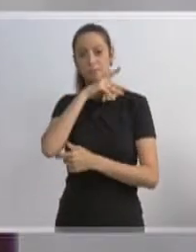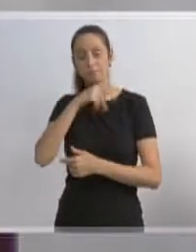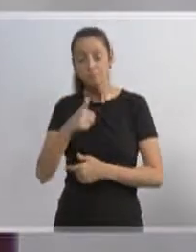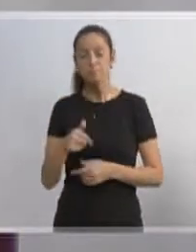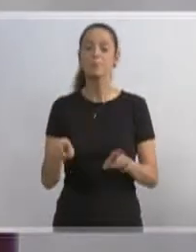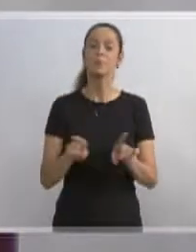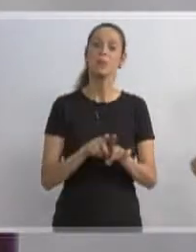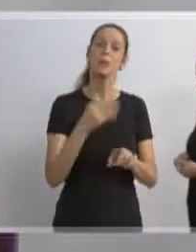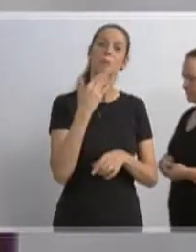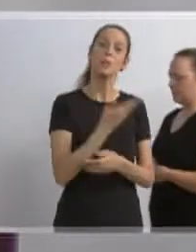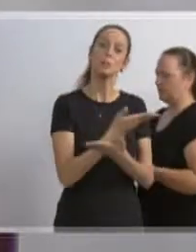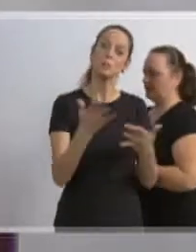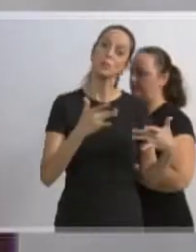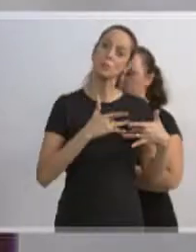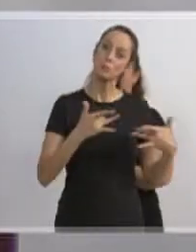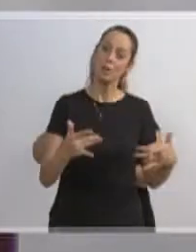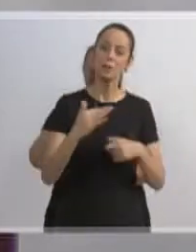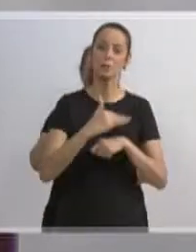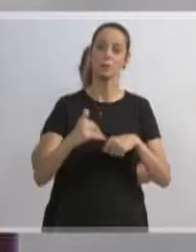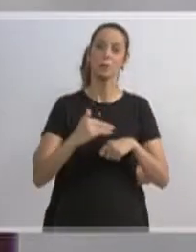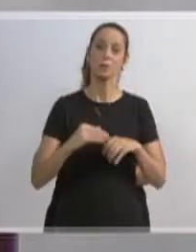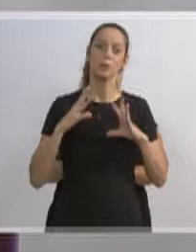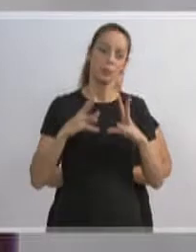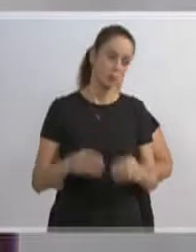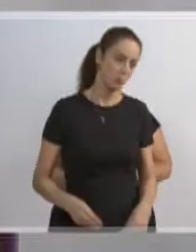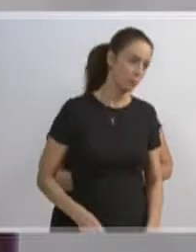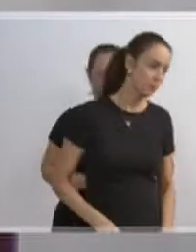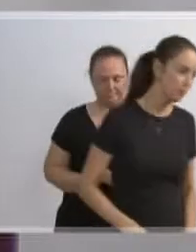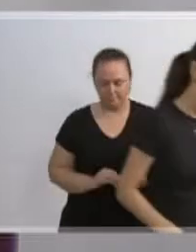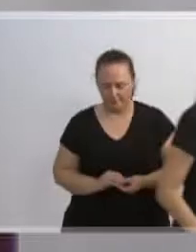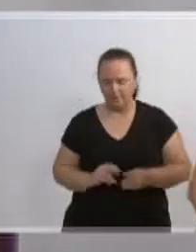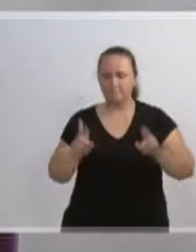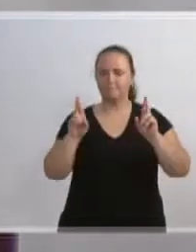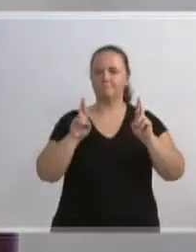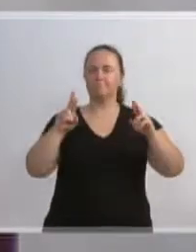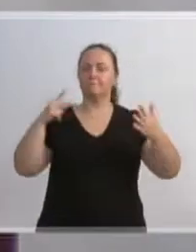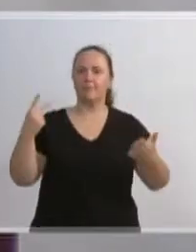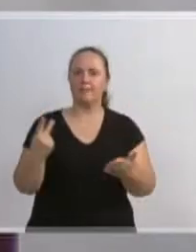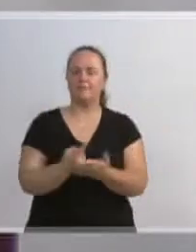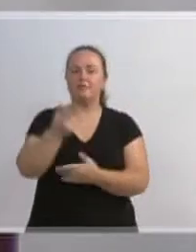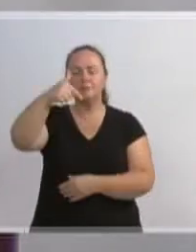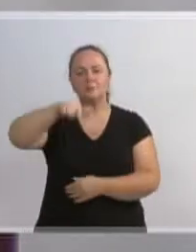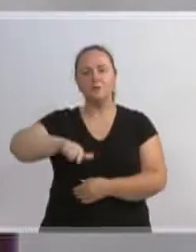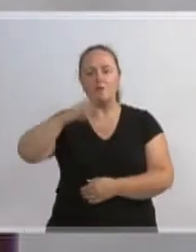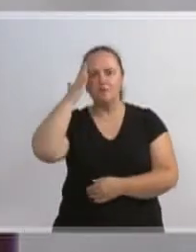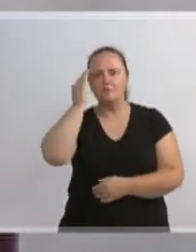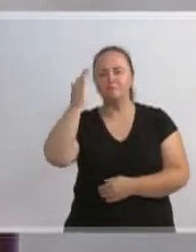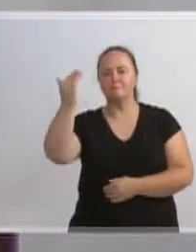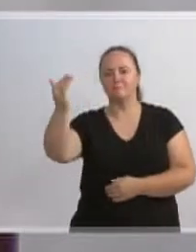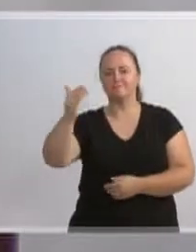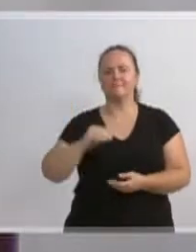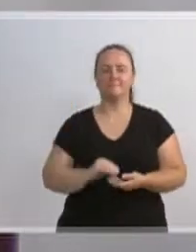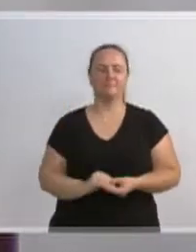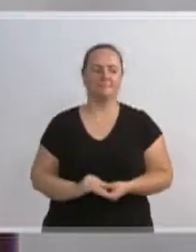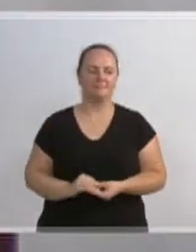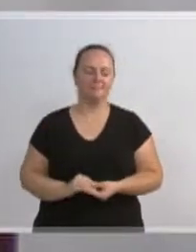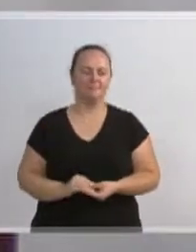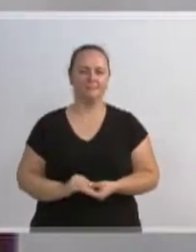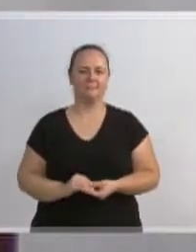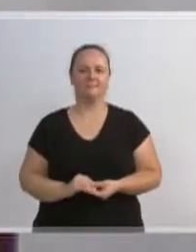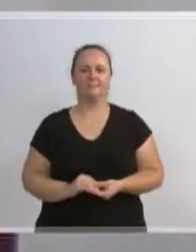peço aí a solidariedade e o carinho de todos para que esse evento seja, mais uma vez, um sucesso. Em